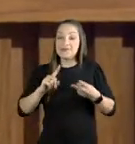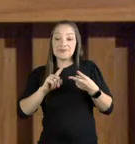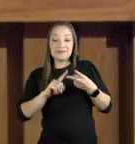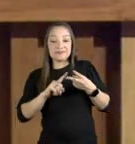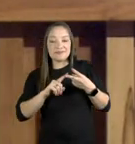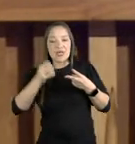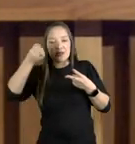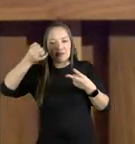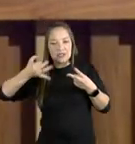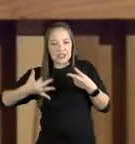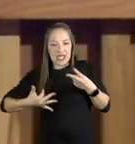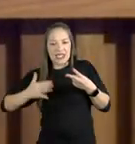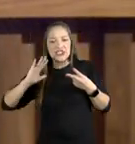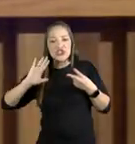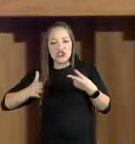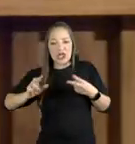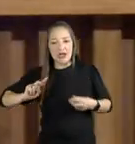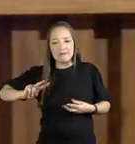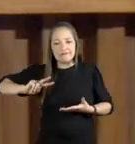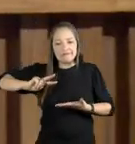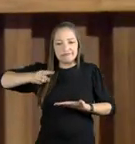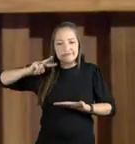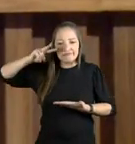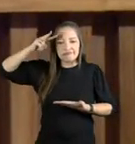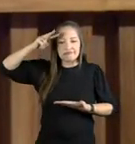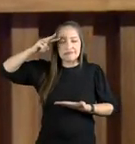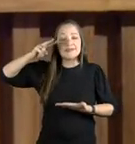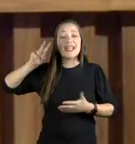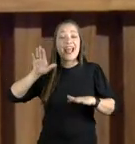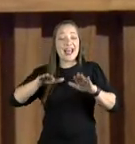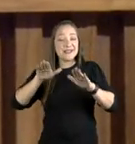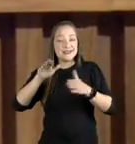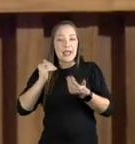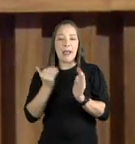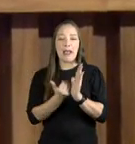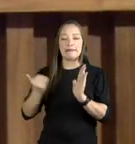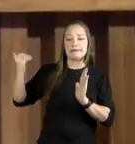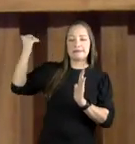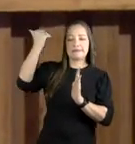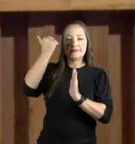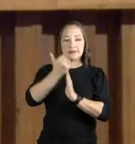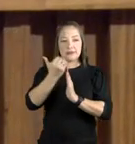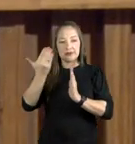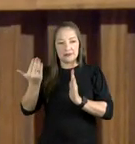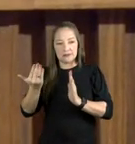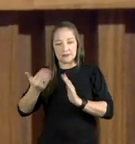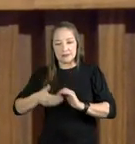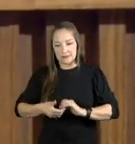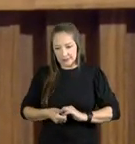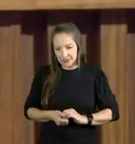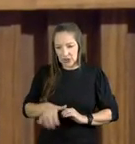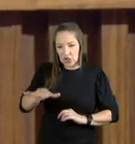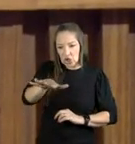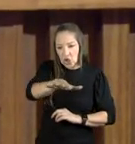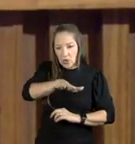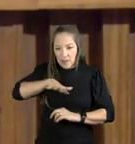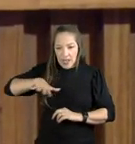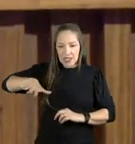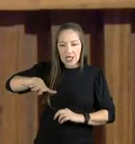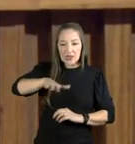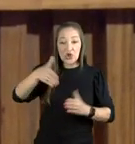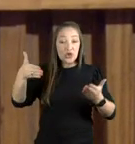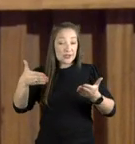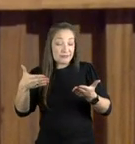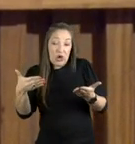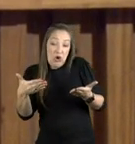falei, rentabilidades que são muito acima do mercado. Se hoje a Selic está a 13,75% e